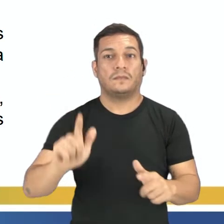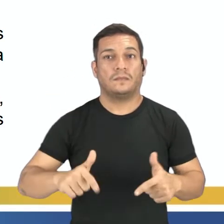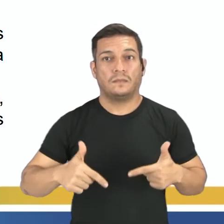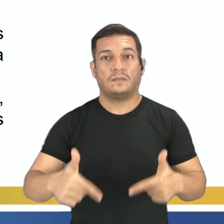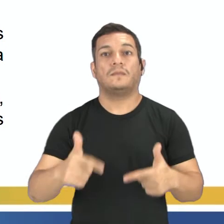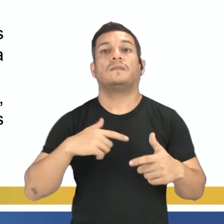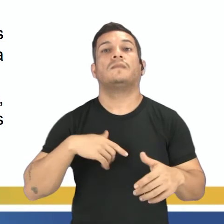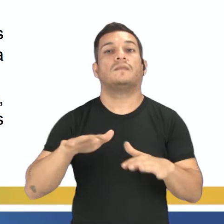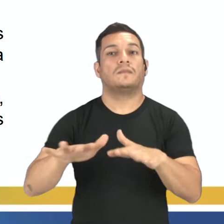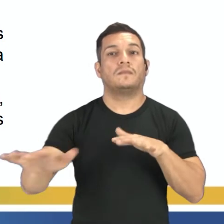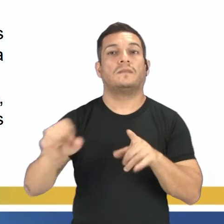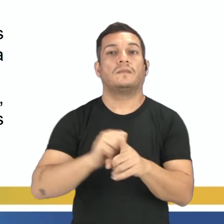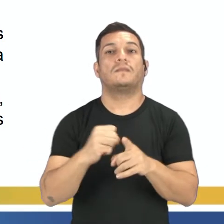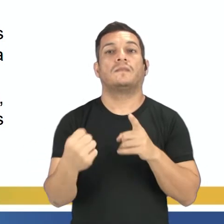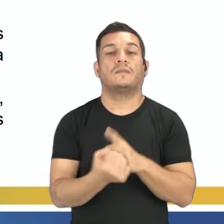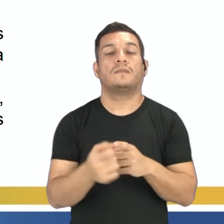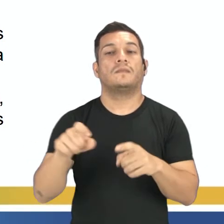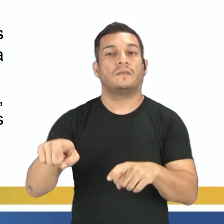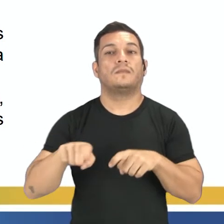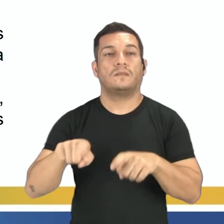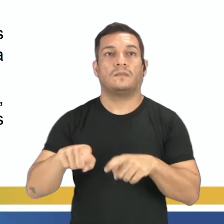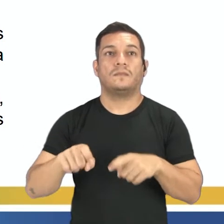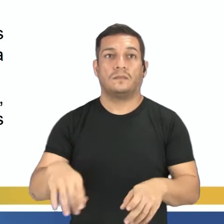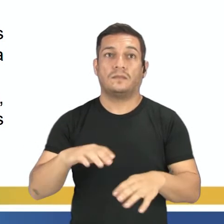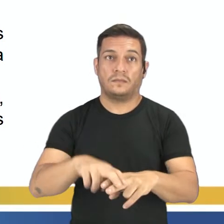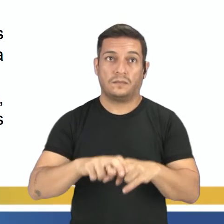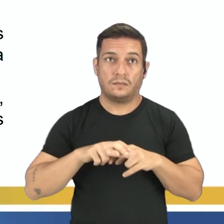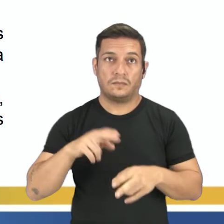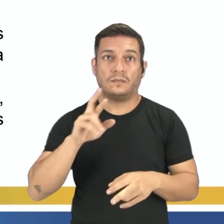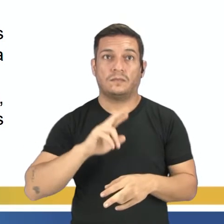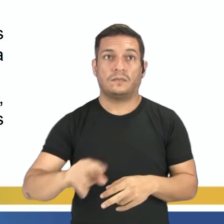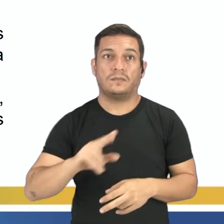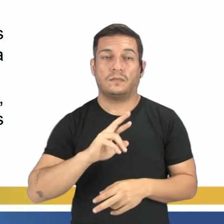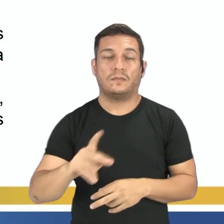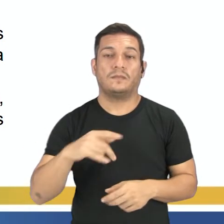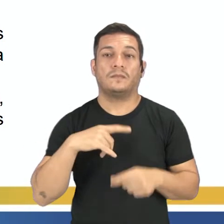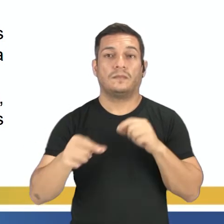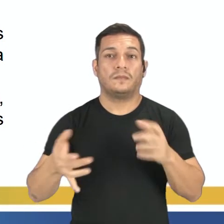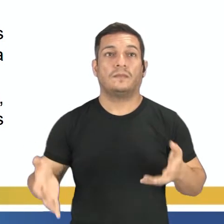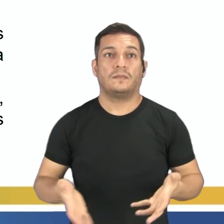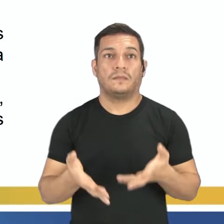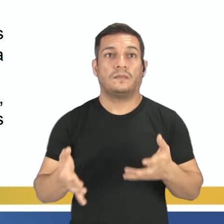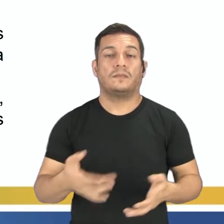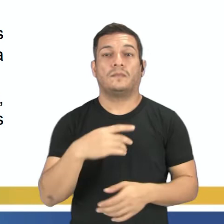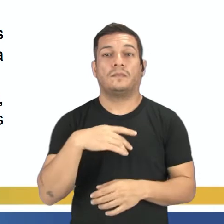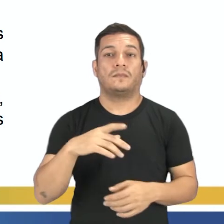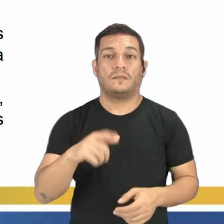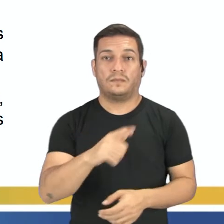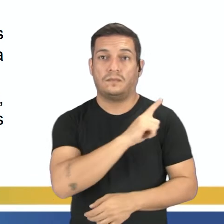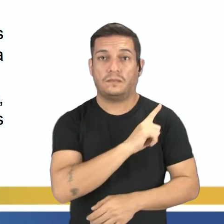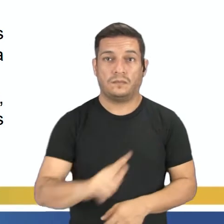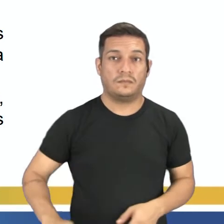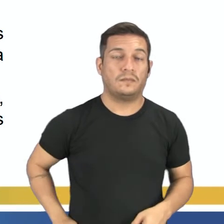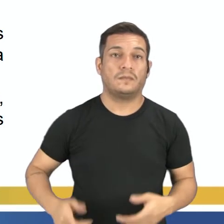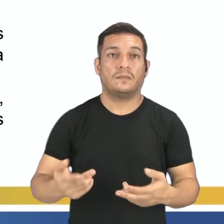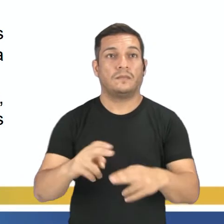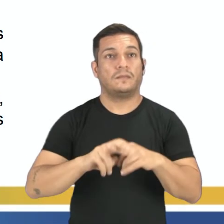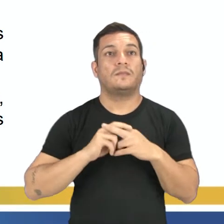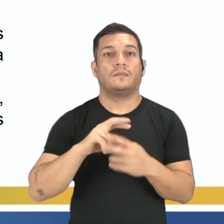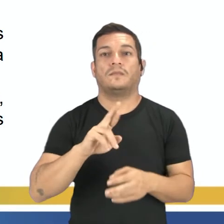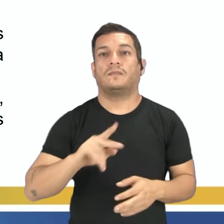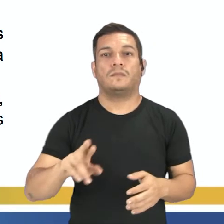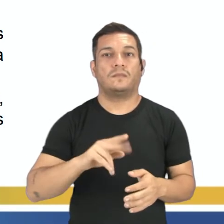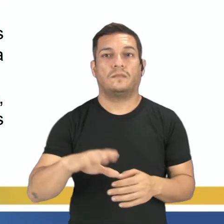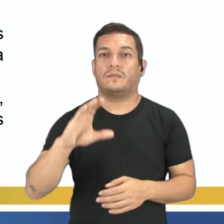do movimento social agrário. Portanto, não é uma iniciativa governamental. Por essa razão,